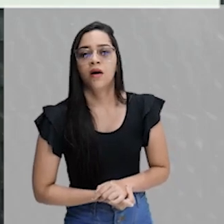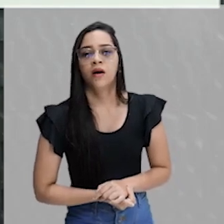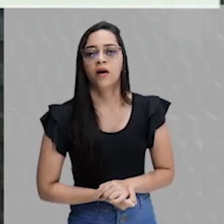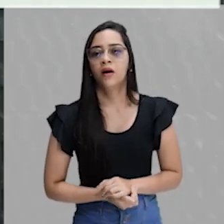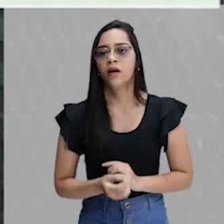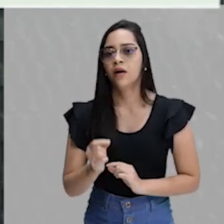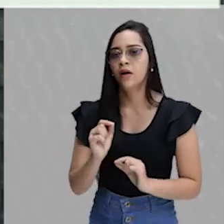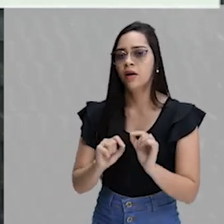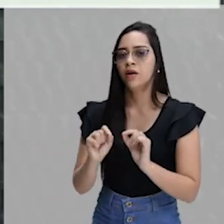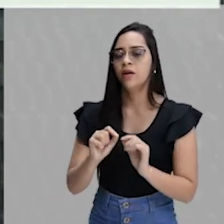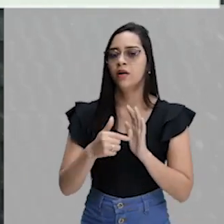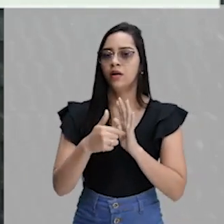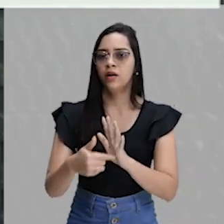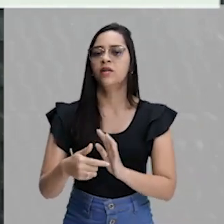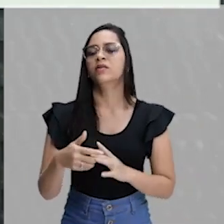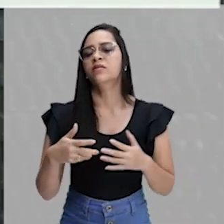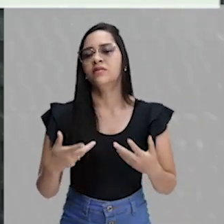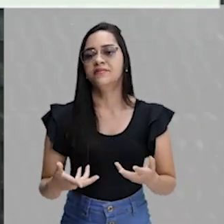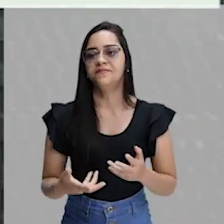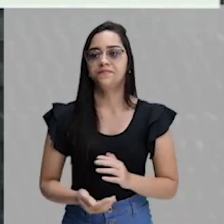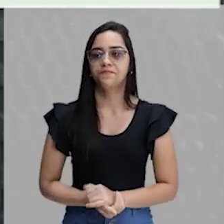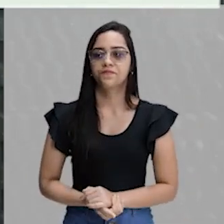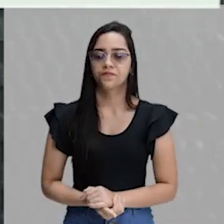Então, aqui é o seguinte,